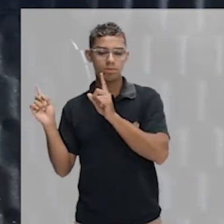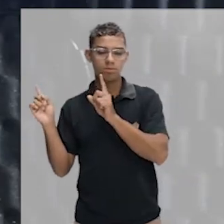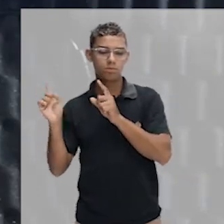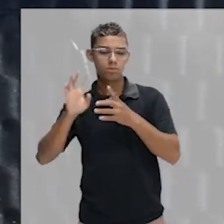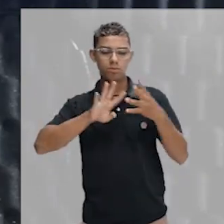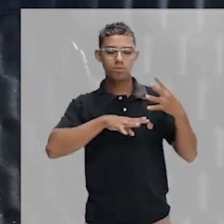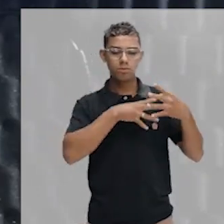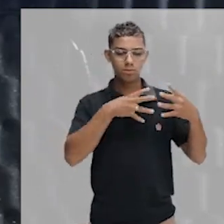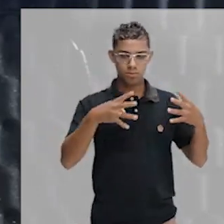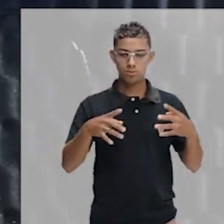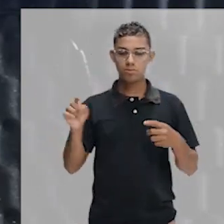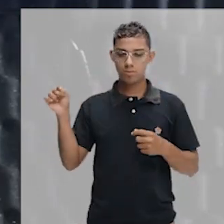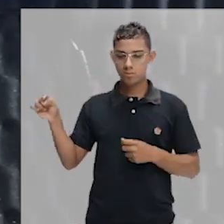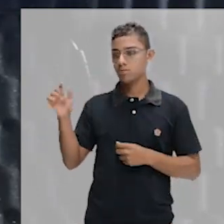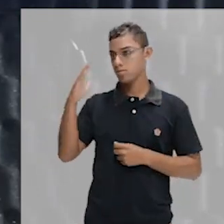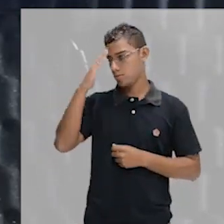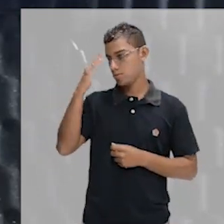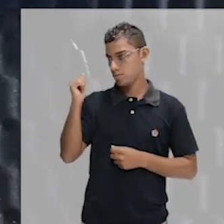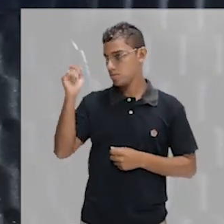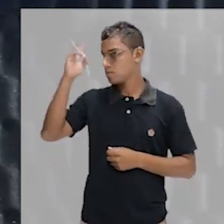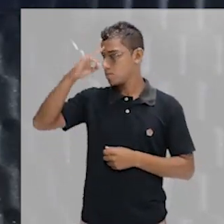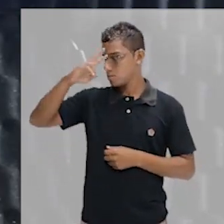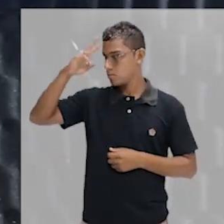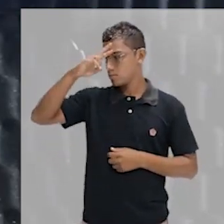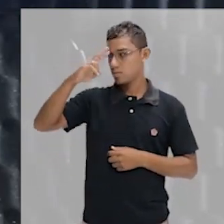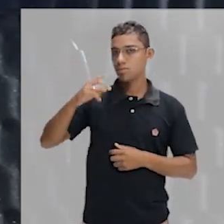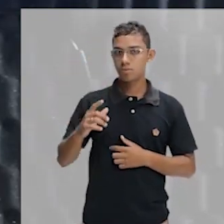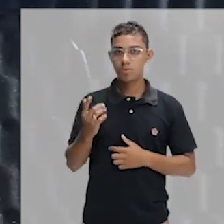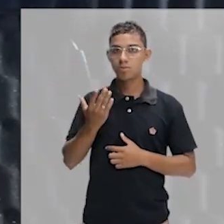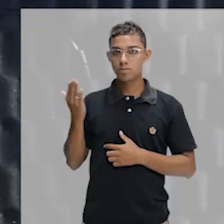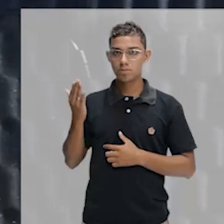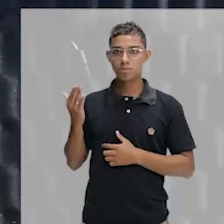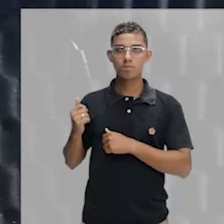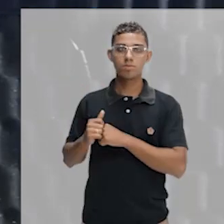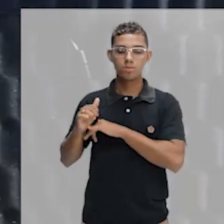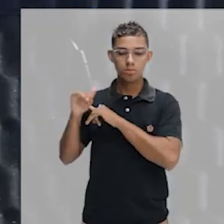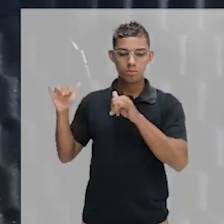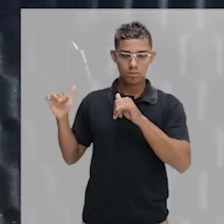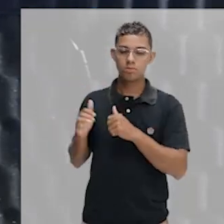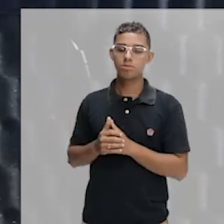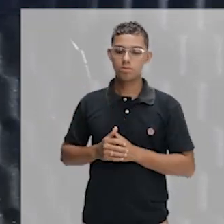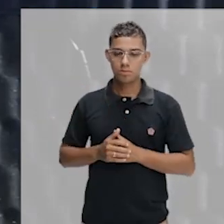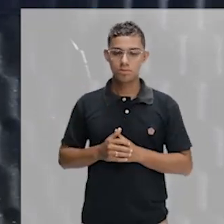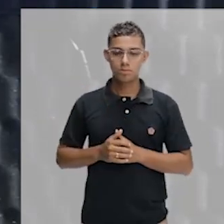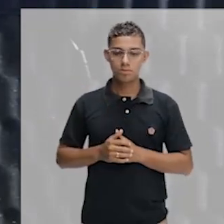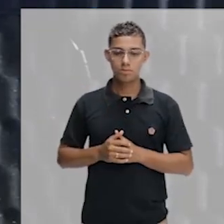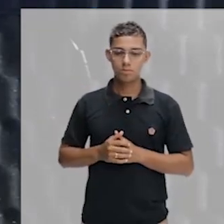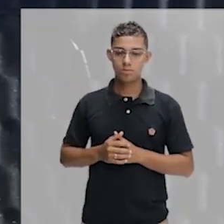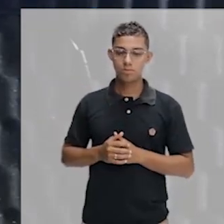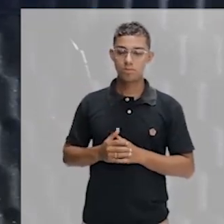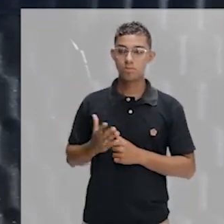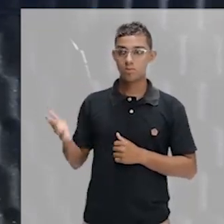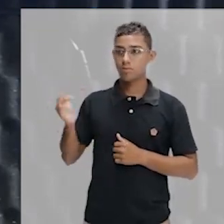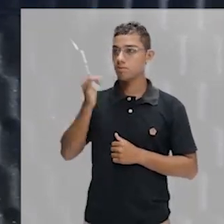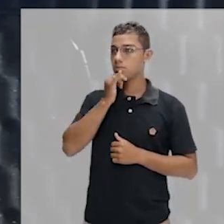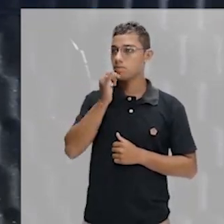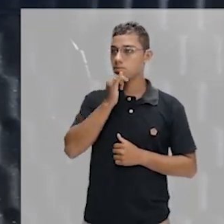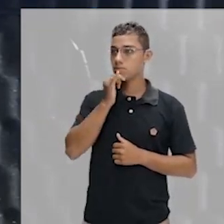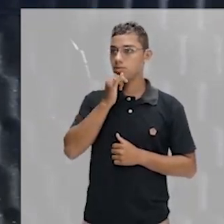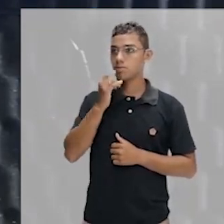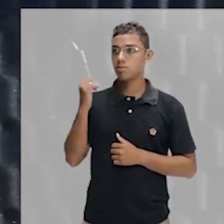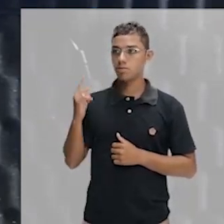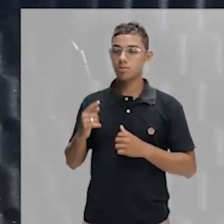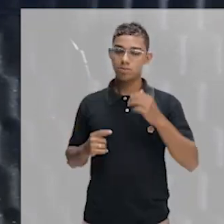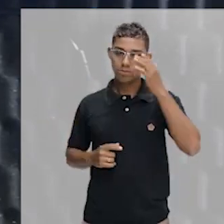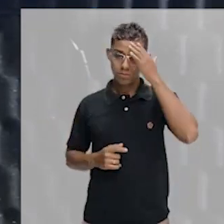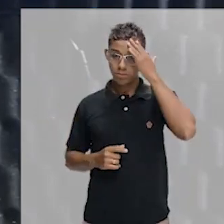suporte desde que você lembre dessas informações ó aqui nesse exemplo a escrita